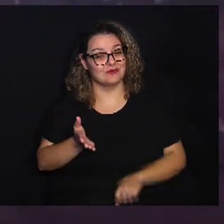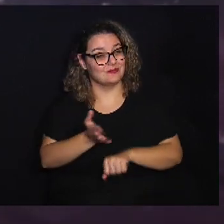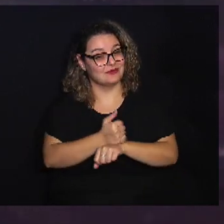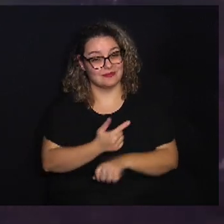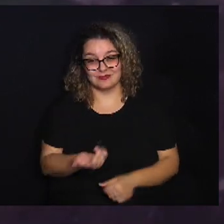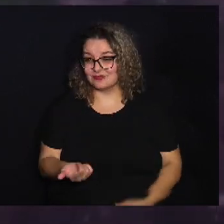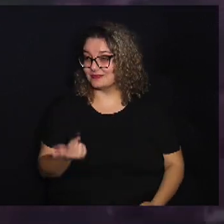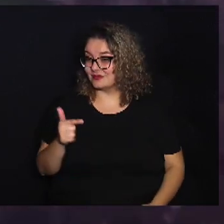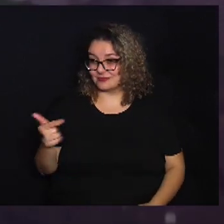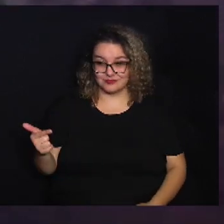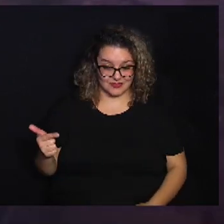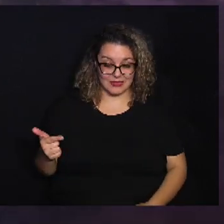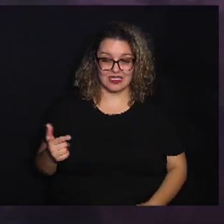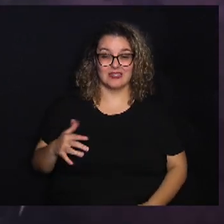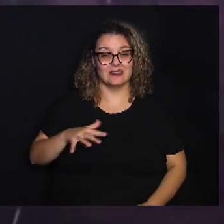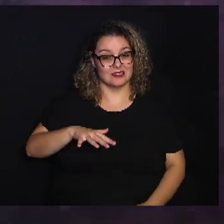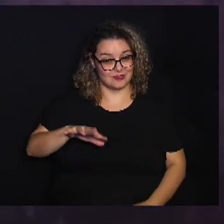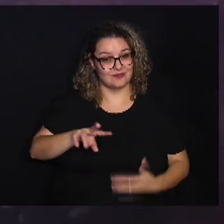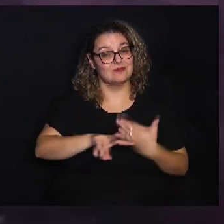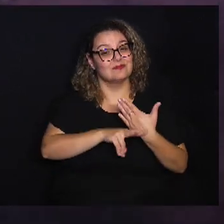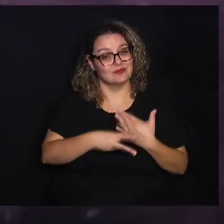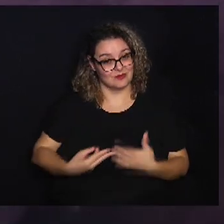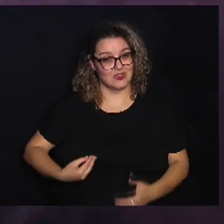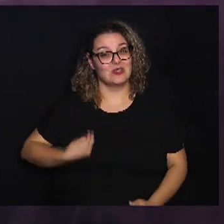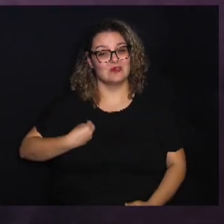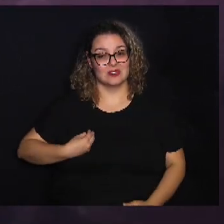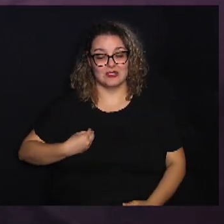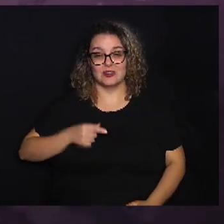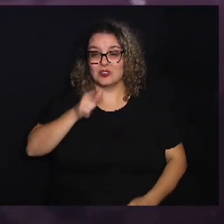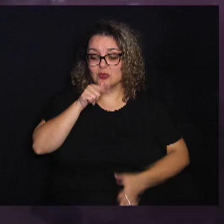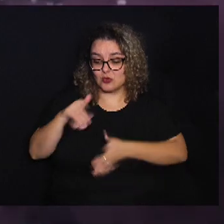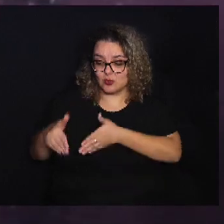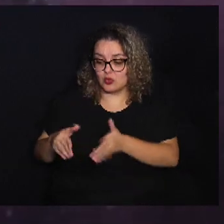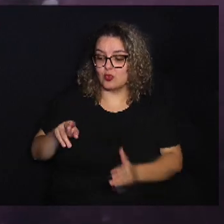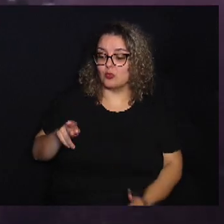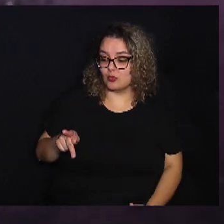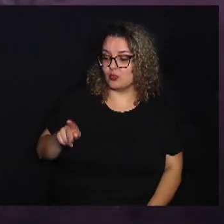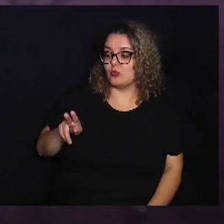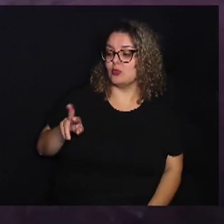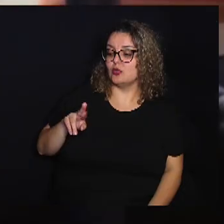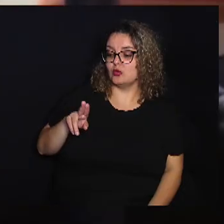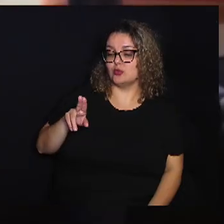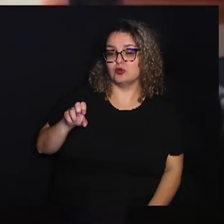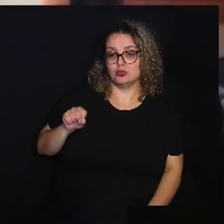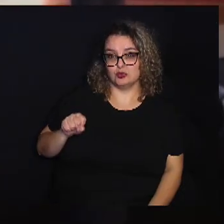a região já vive as consequências. O rio Purus, importante para o